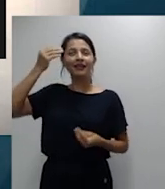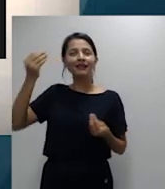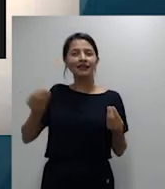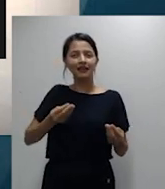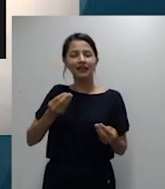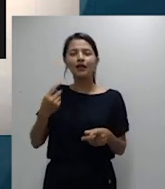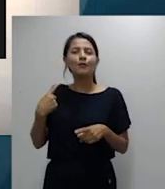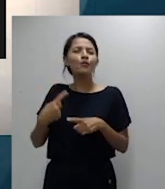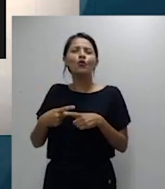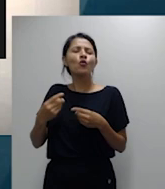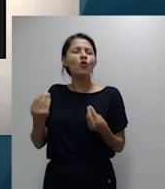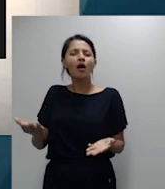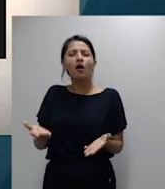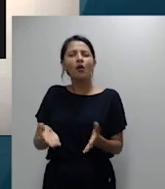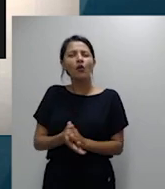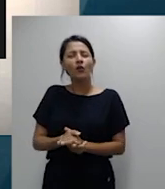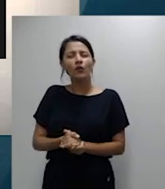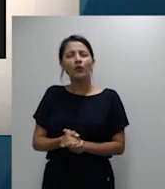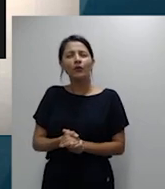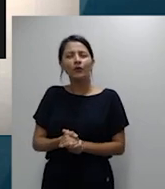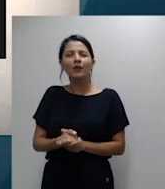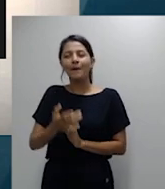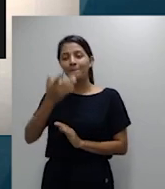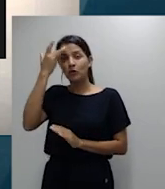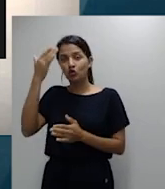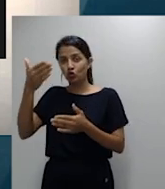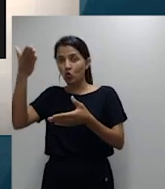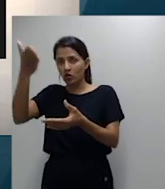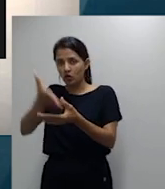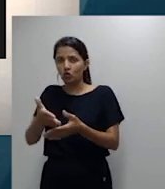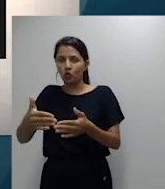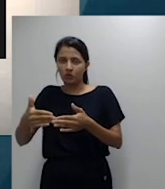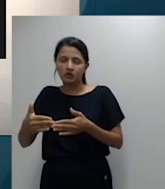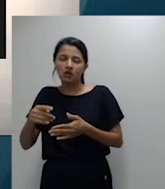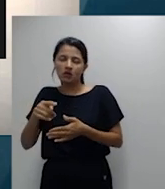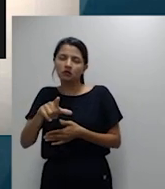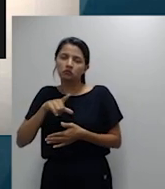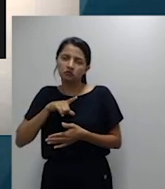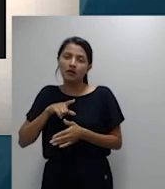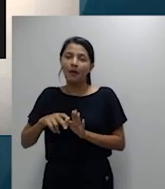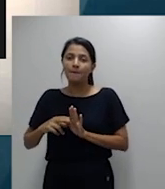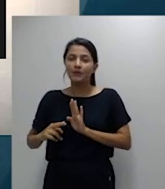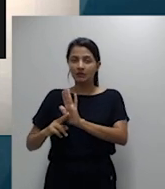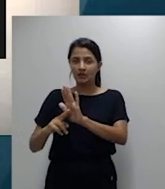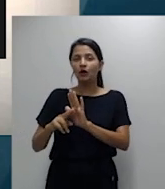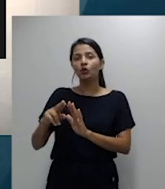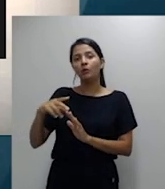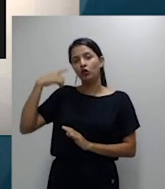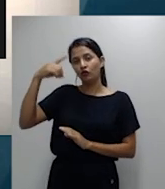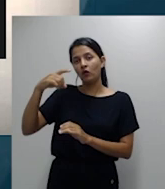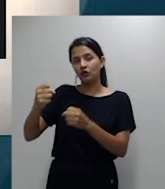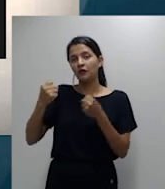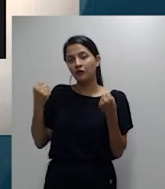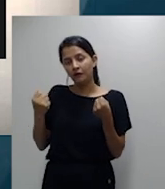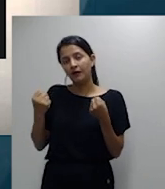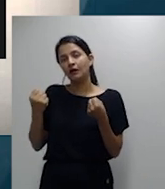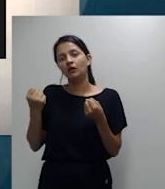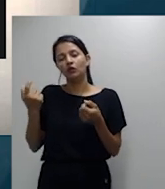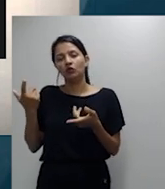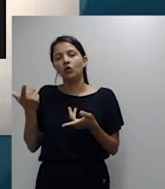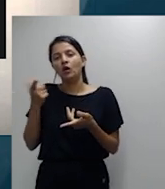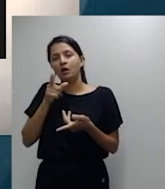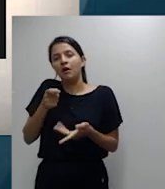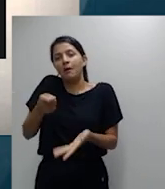as outras que o recorrei é representado pelo advogado público poderá